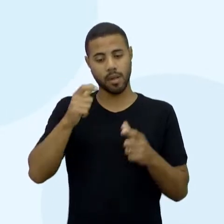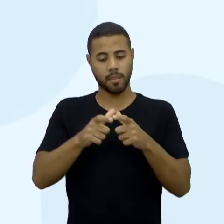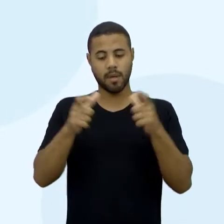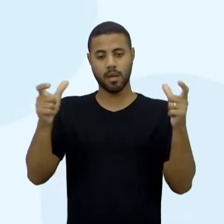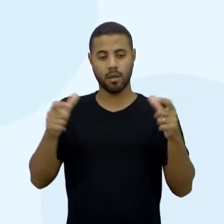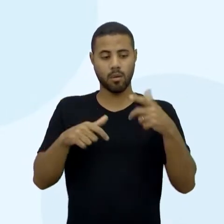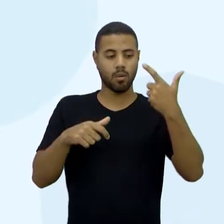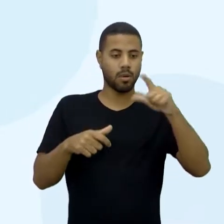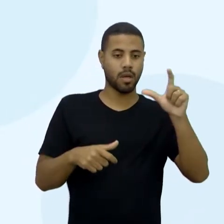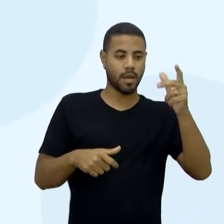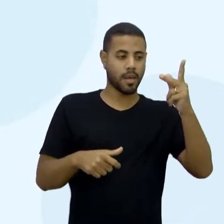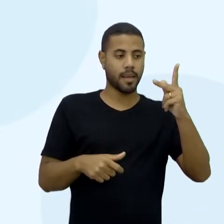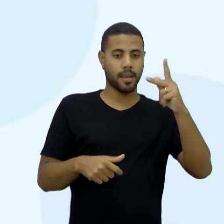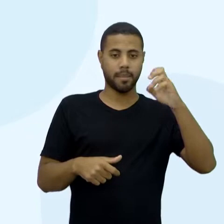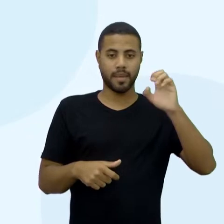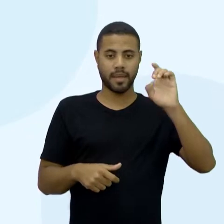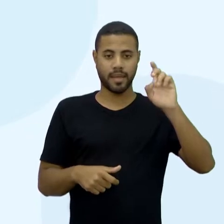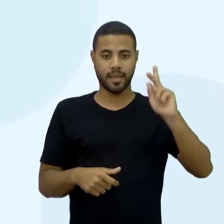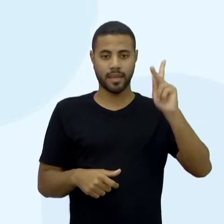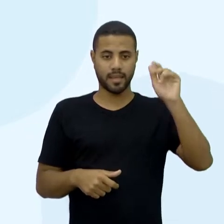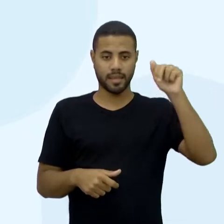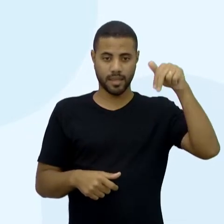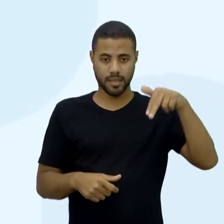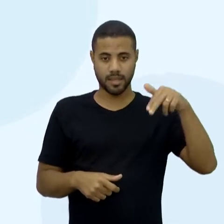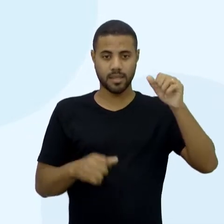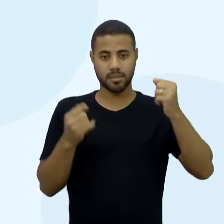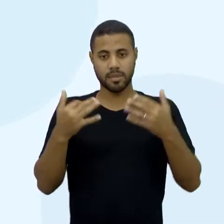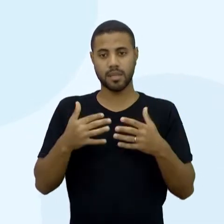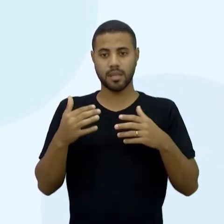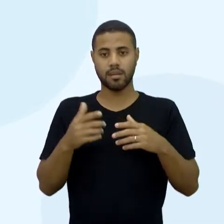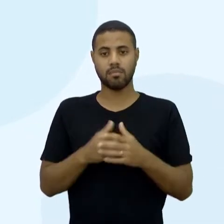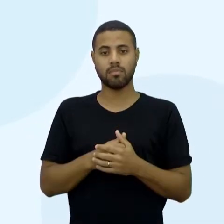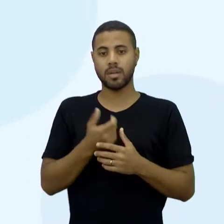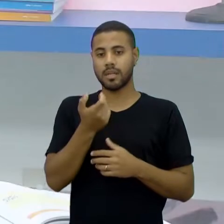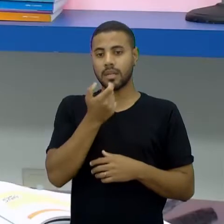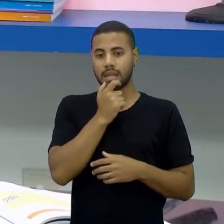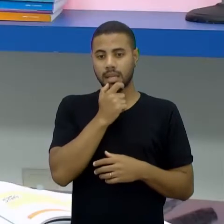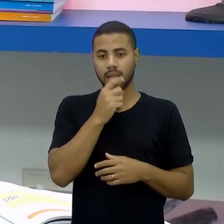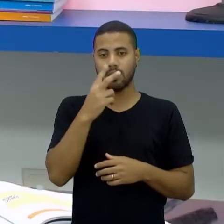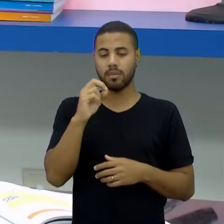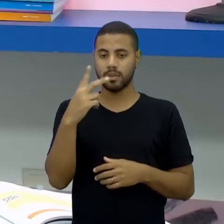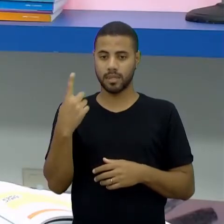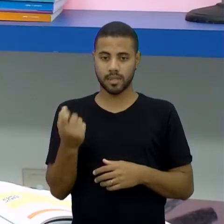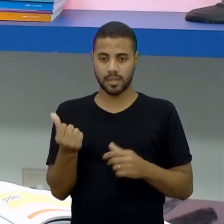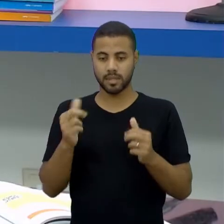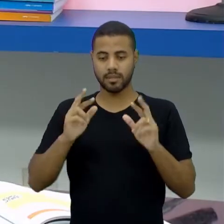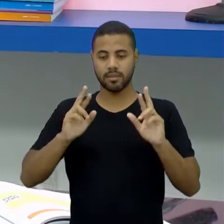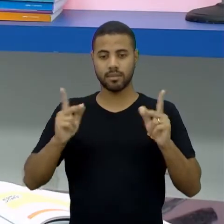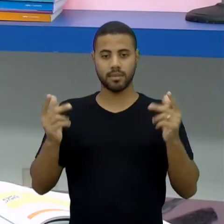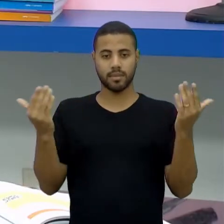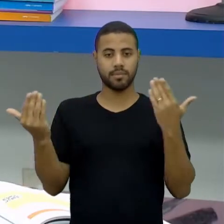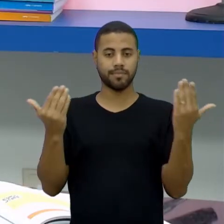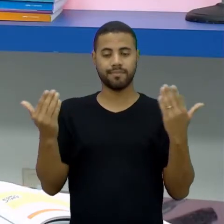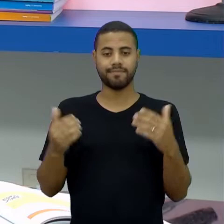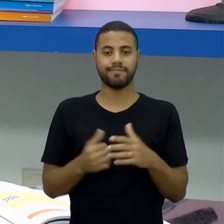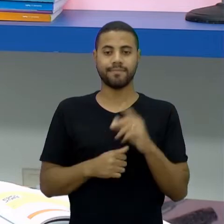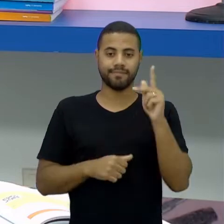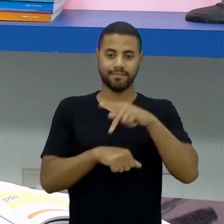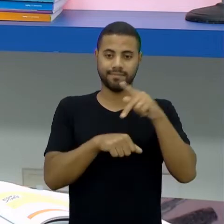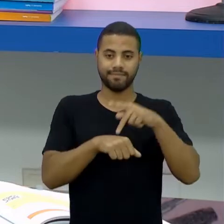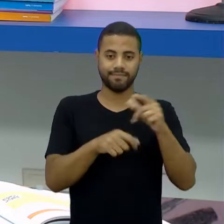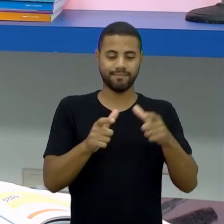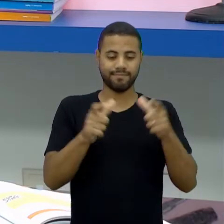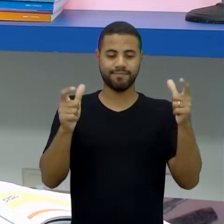que foi 2008, e até mesmo no Rio de Janeiro, que foi em 2016. Podem voltar aqui com a gente. Já já eu vou ler com eles